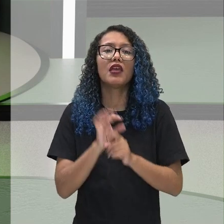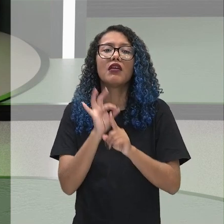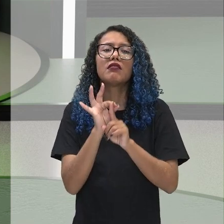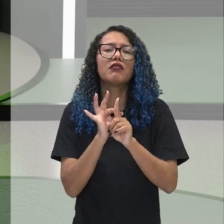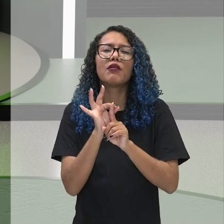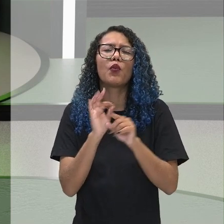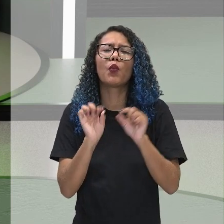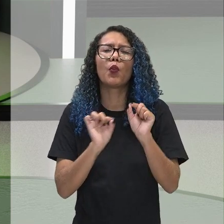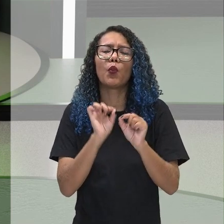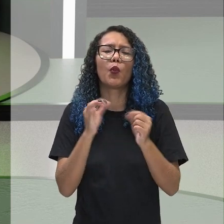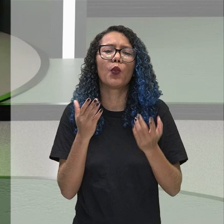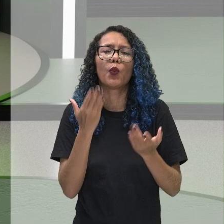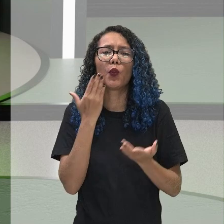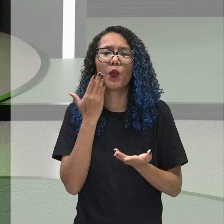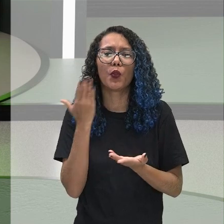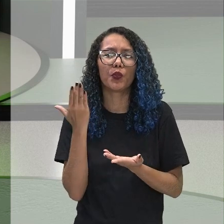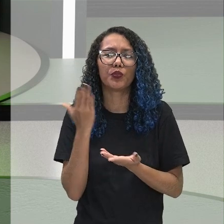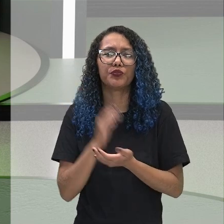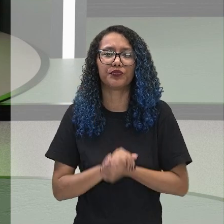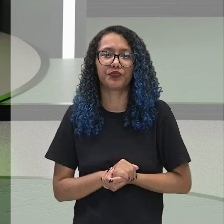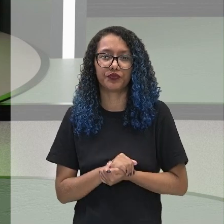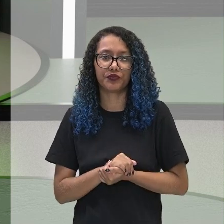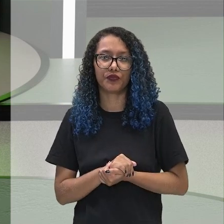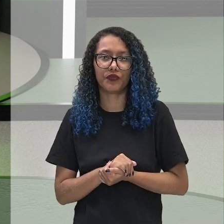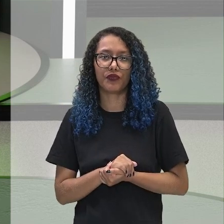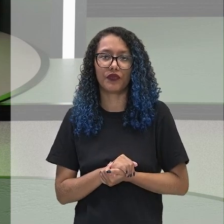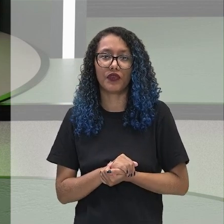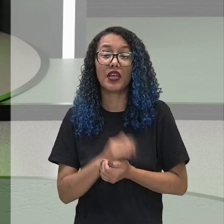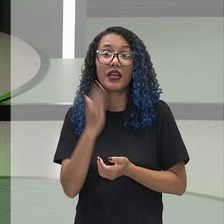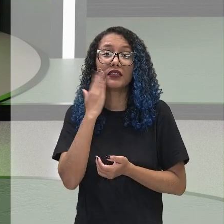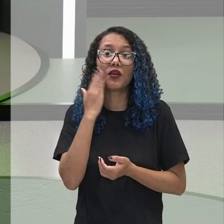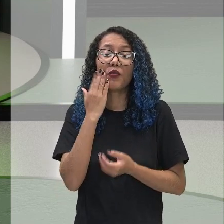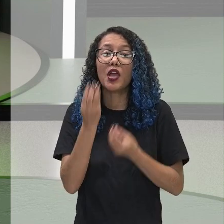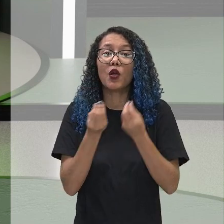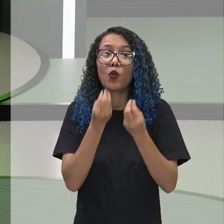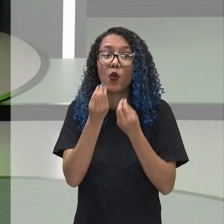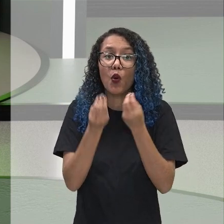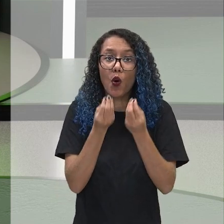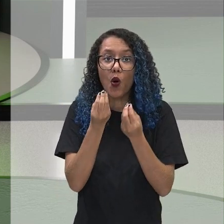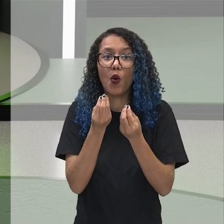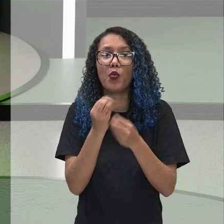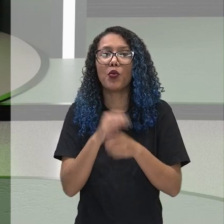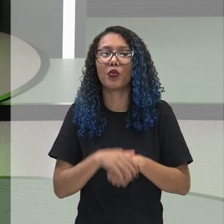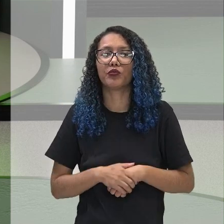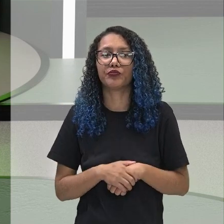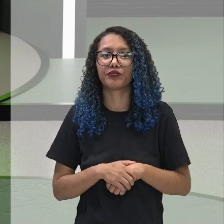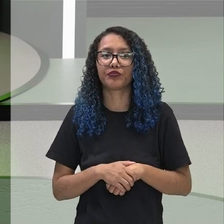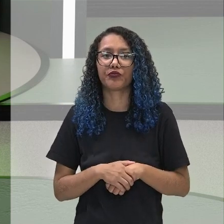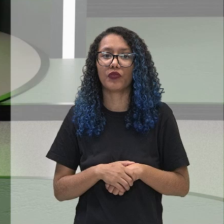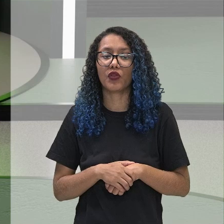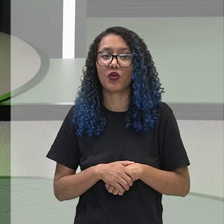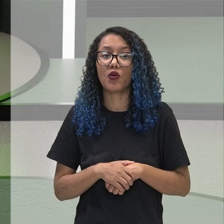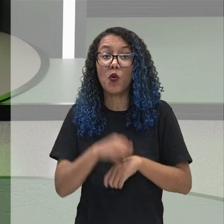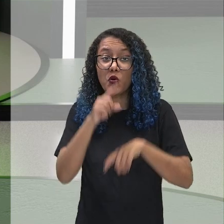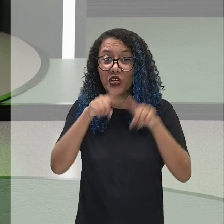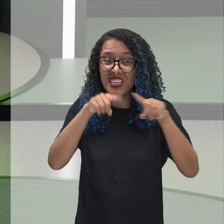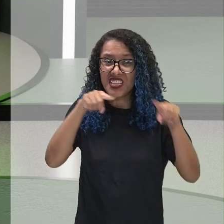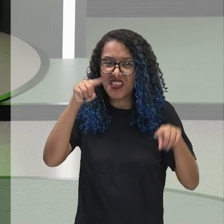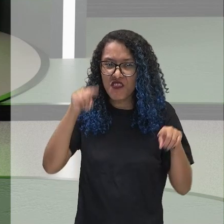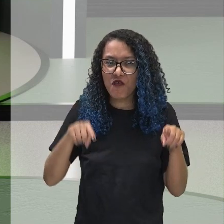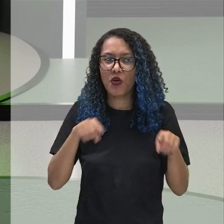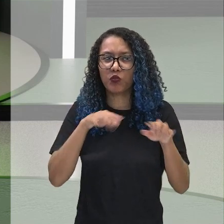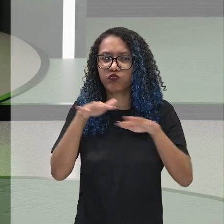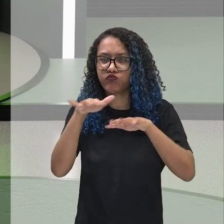temperatura é a medida do grau de agitação das moléculas de um corpo